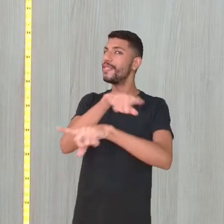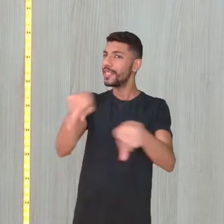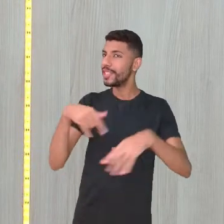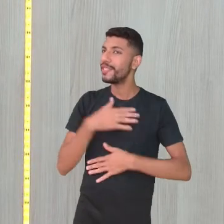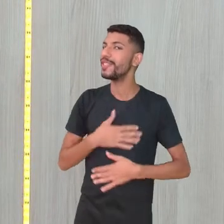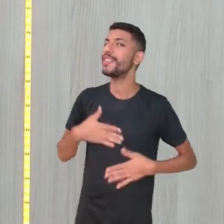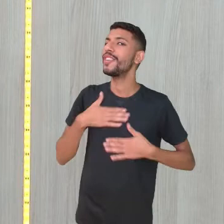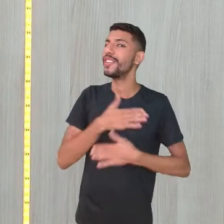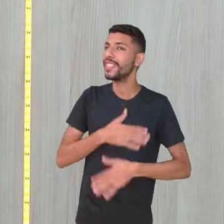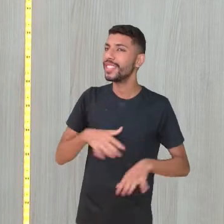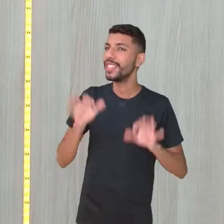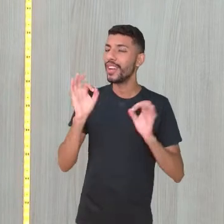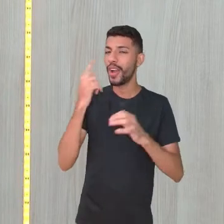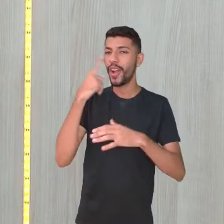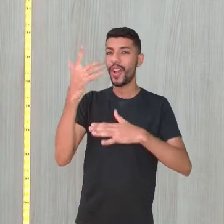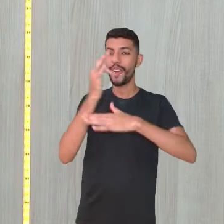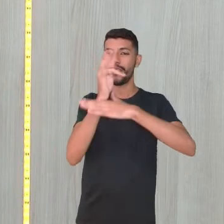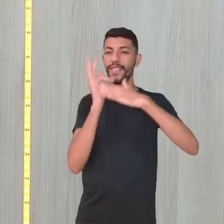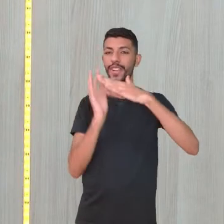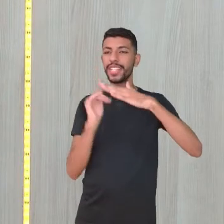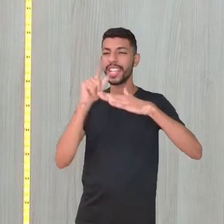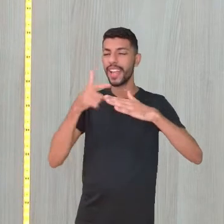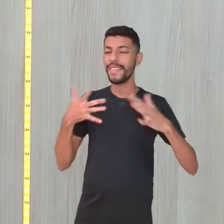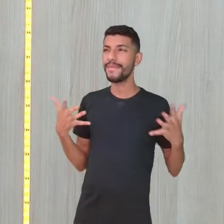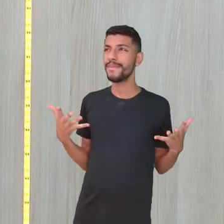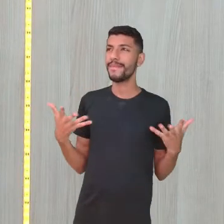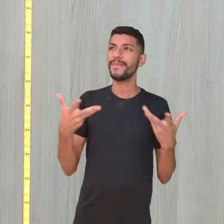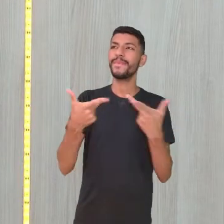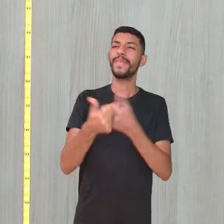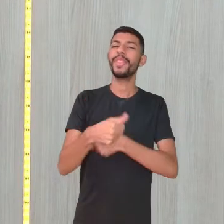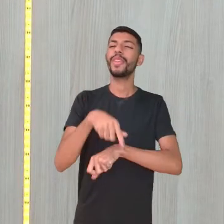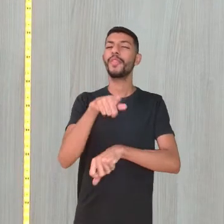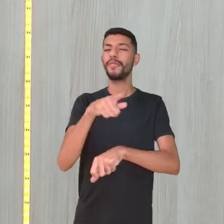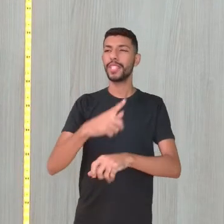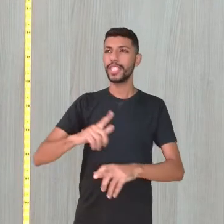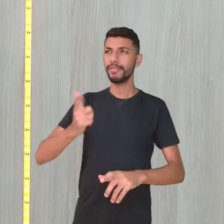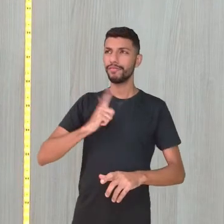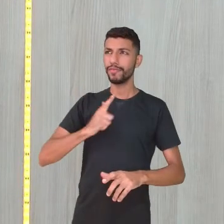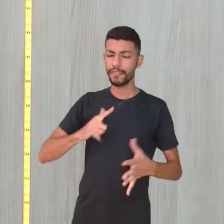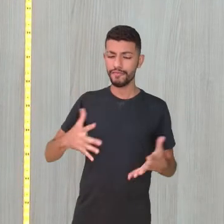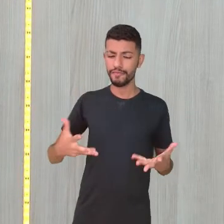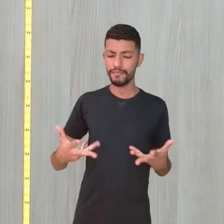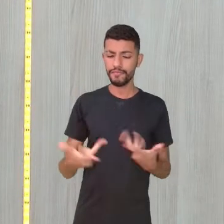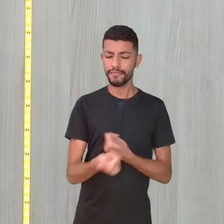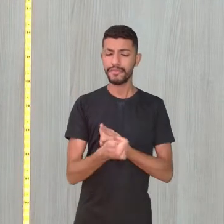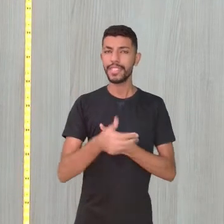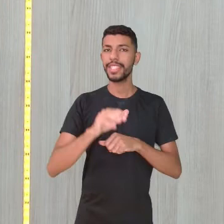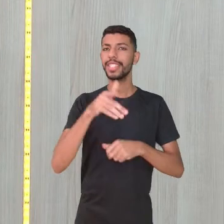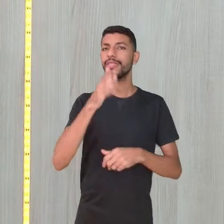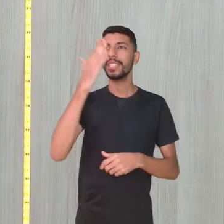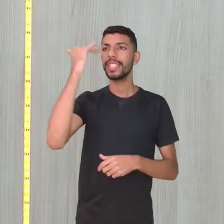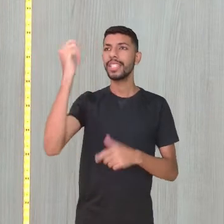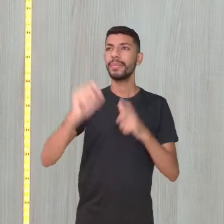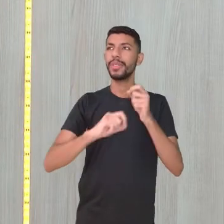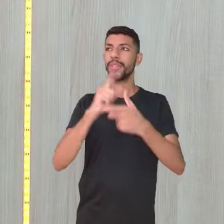viu? Fração é fantástico. Quando você domina, então você sabe